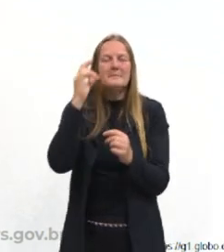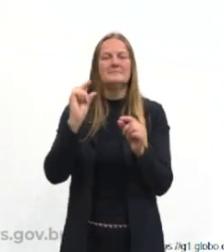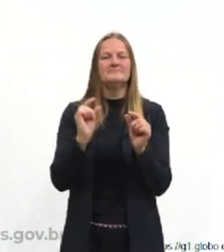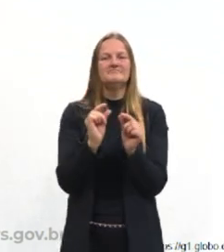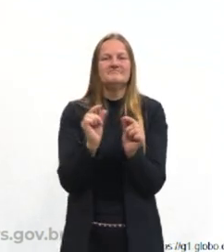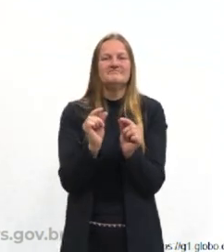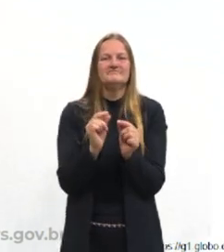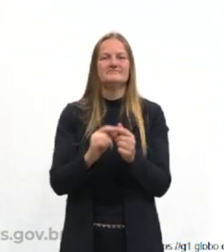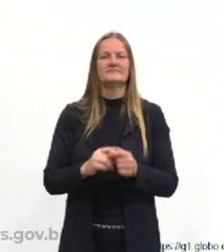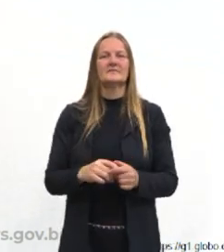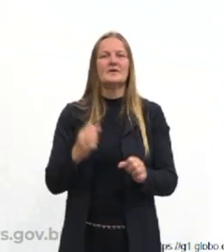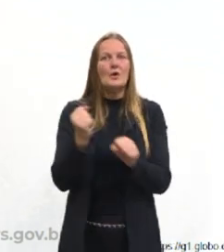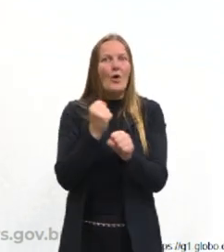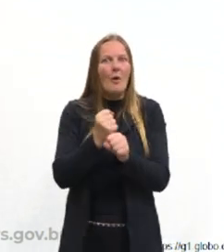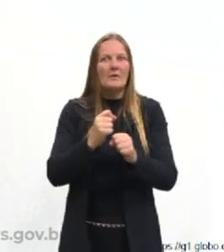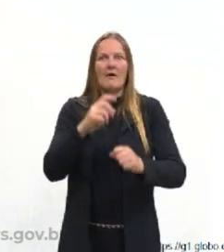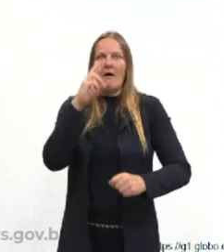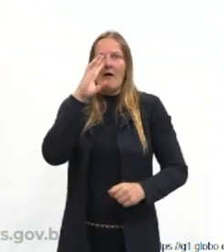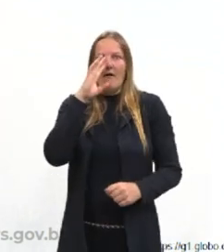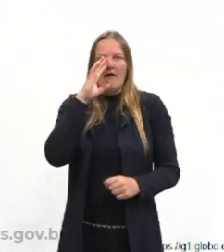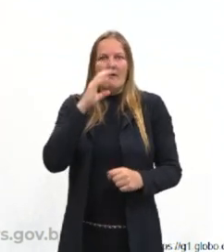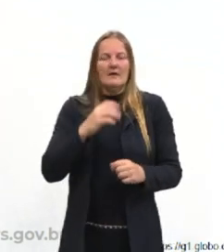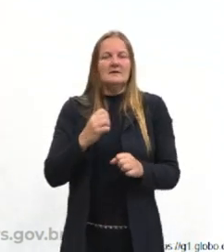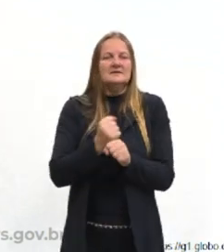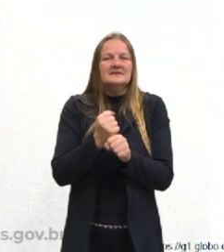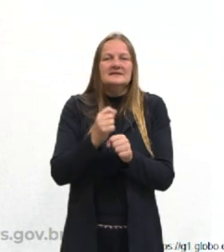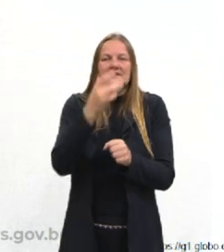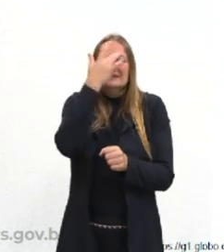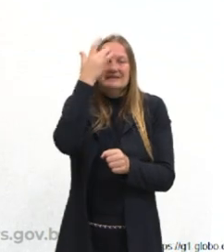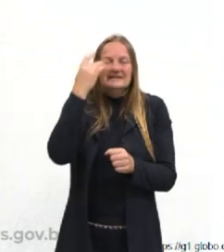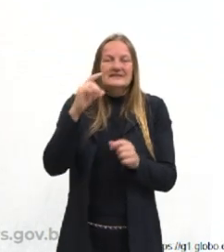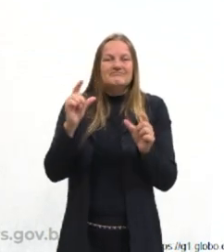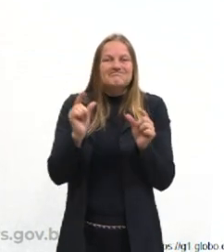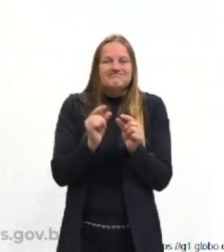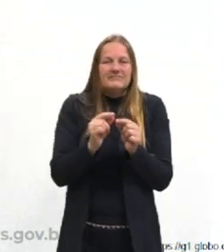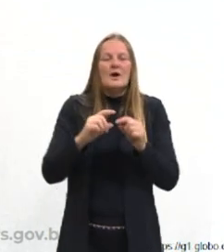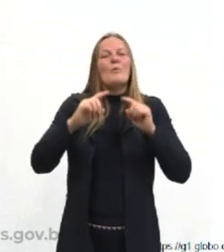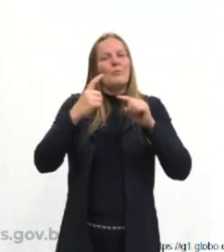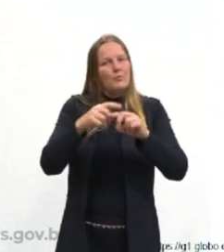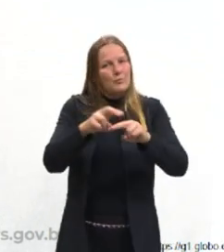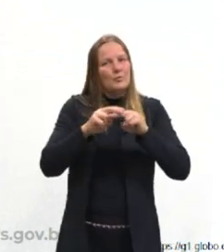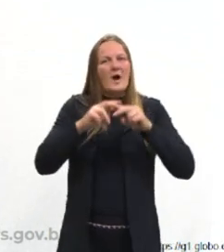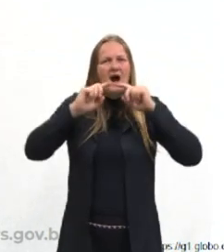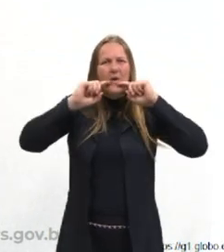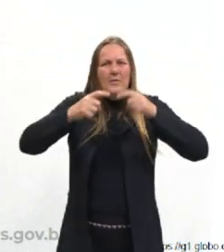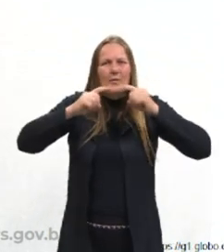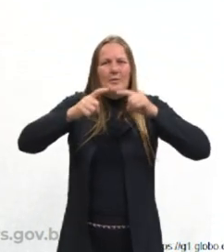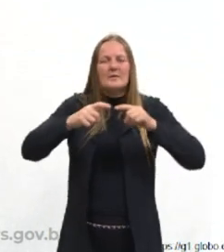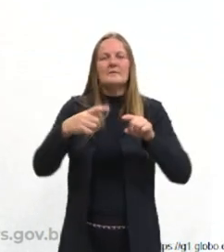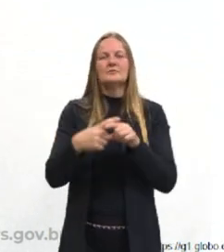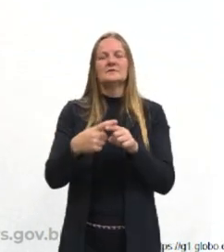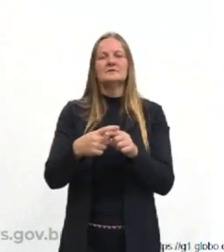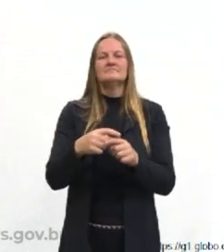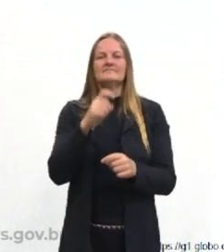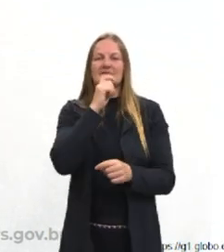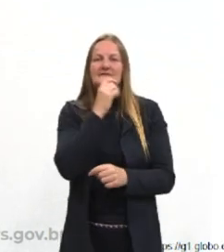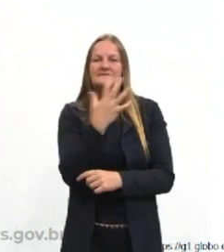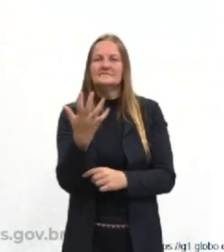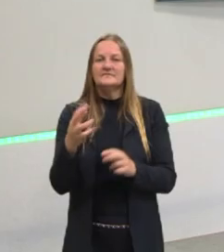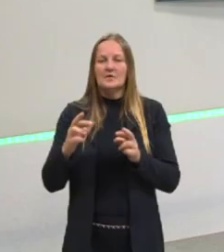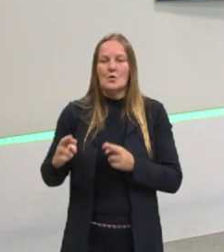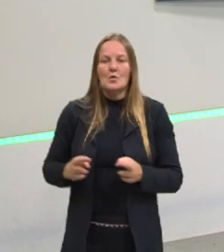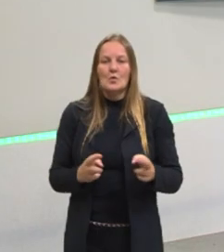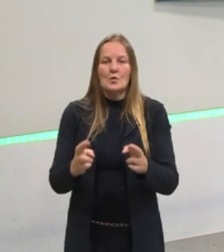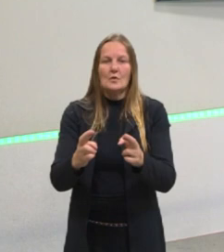pessoas tá gritando então é uma obra faraônica para atingir poucas pessoas Essa é a grande crítica né fora ambientais que tu vai secar o